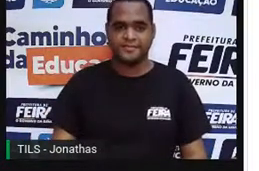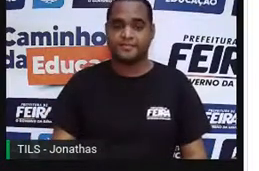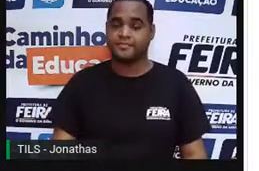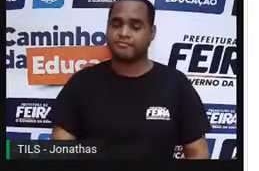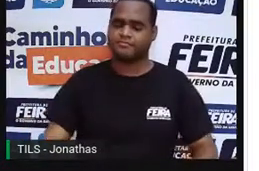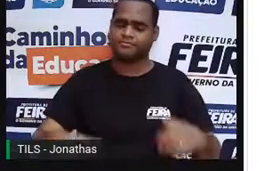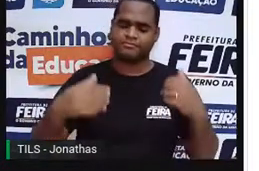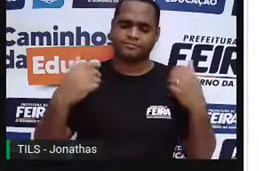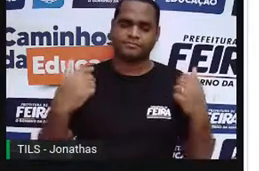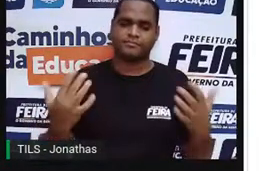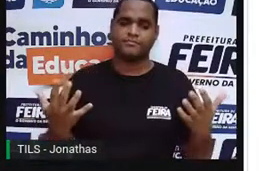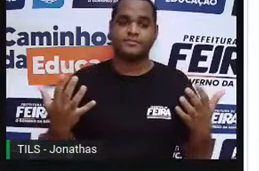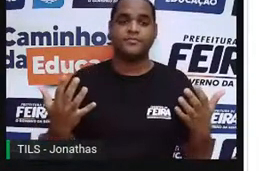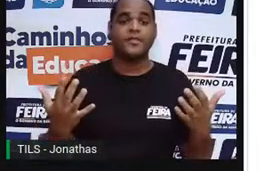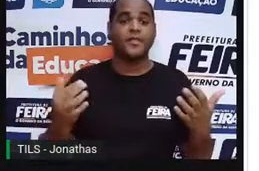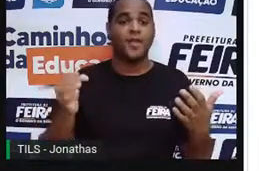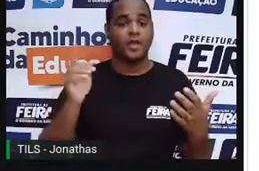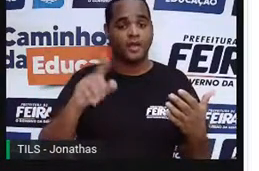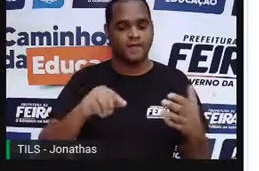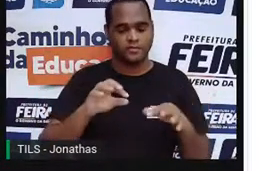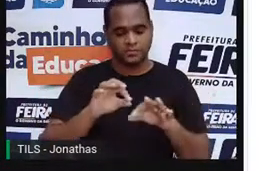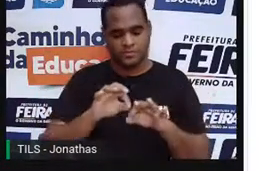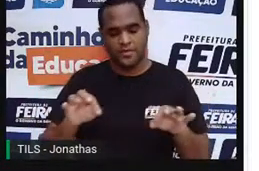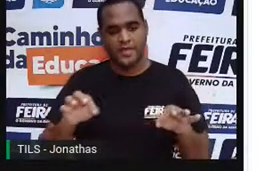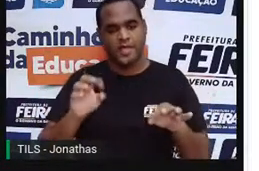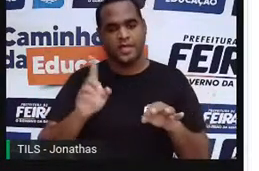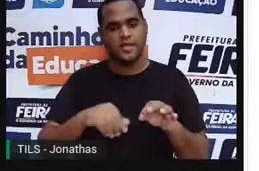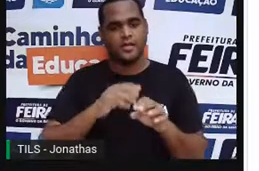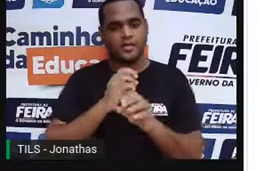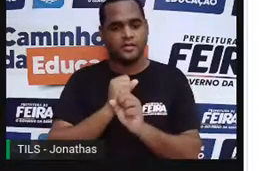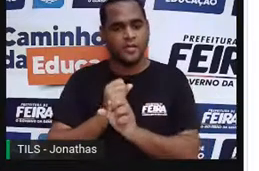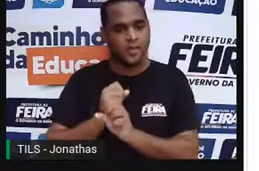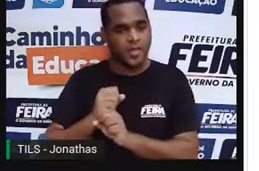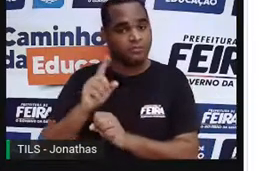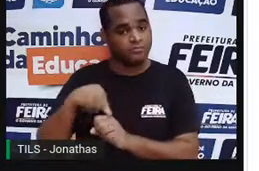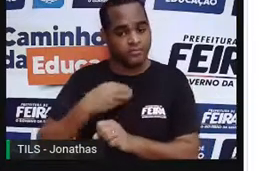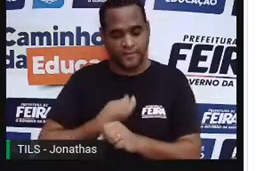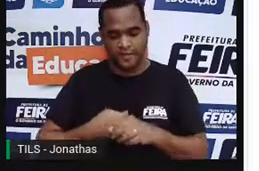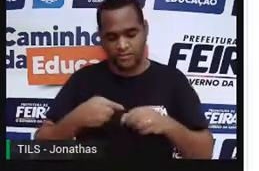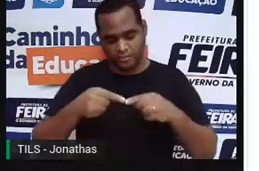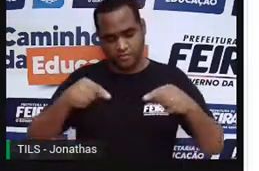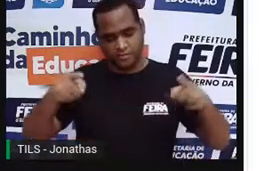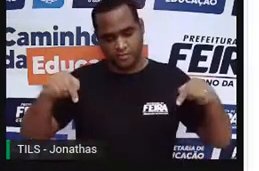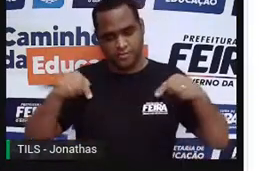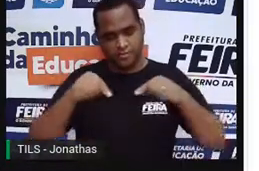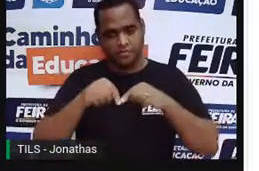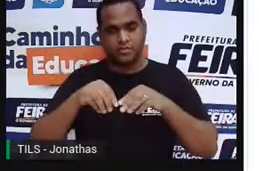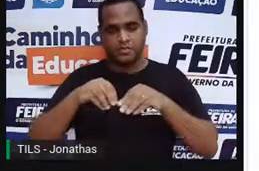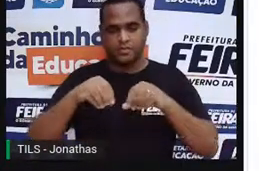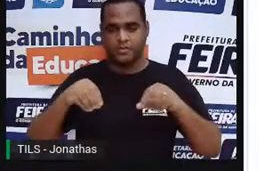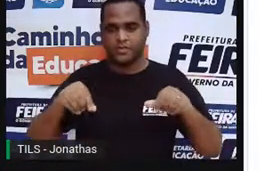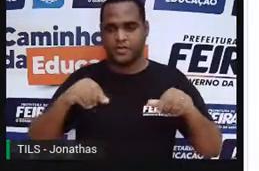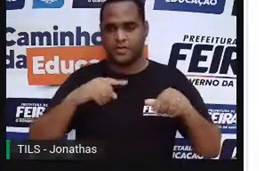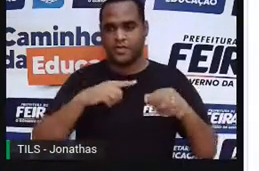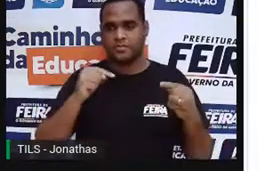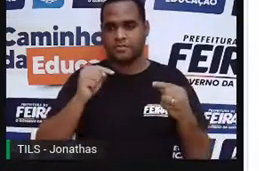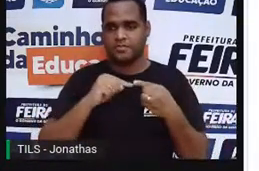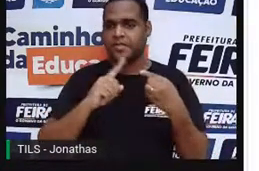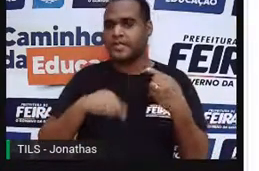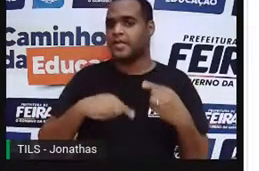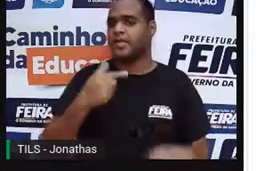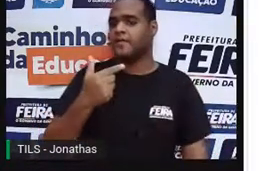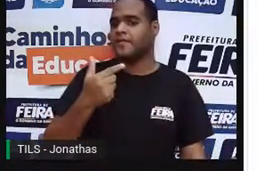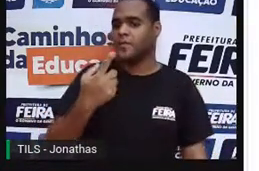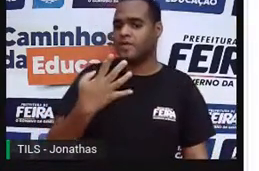então a medida da superfície desse terreno e é